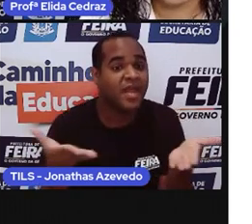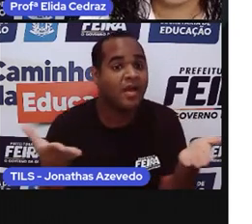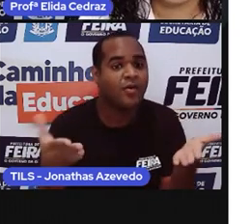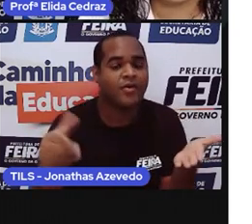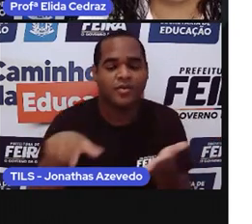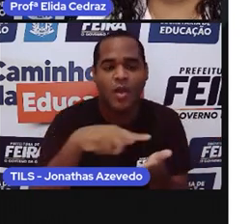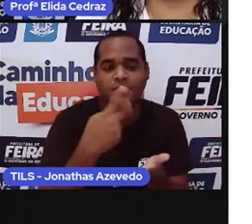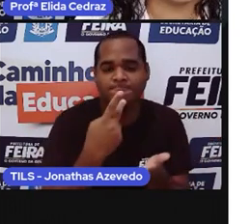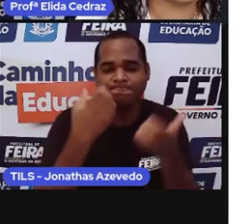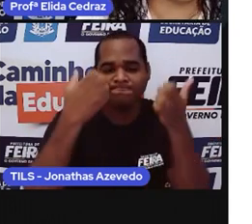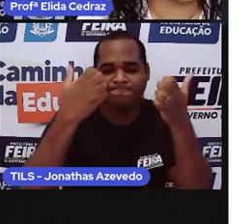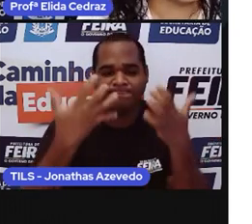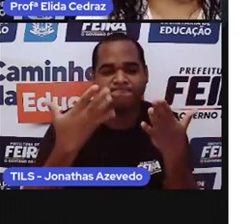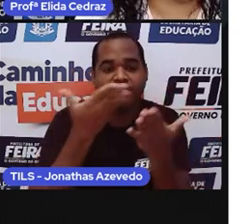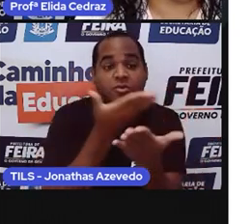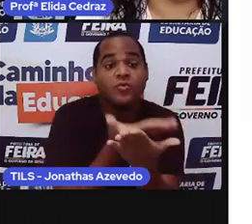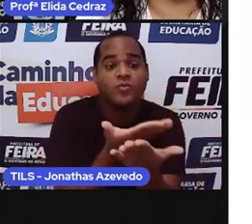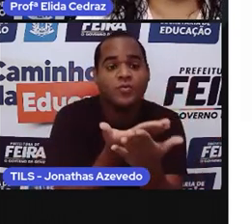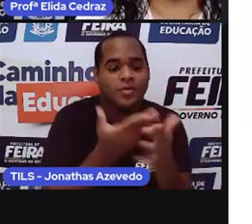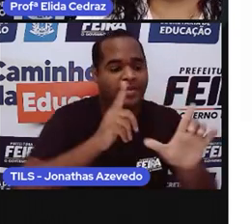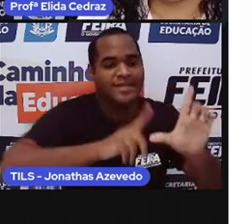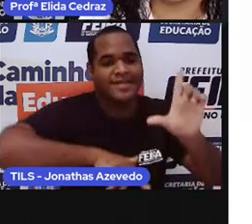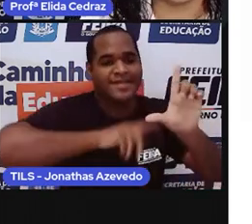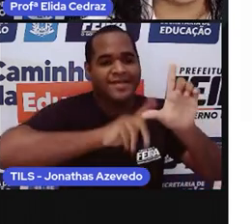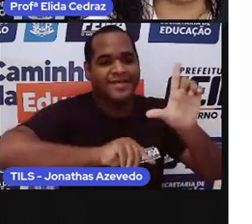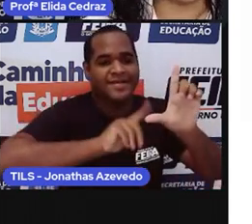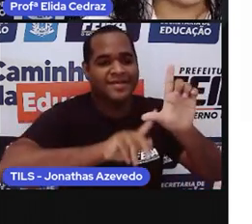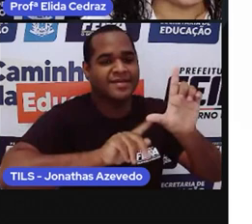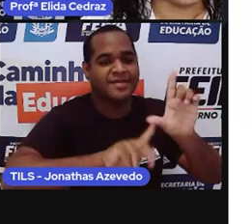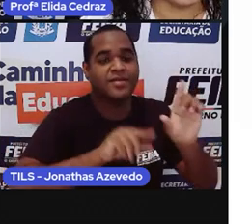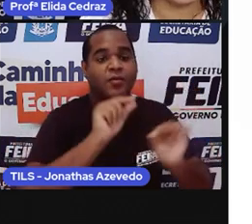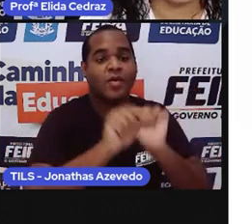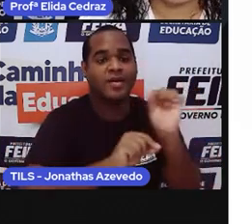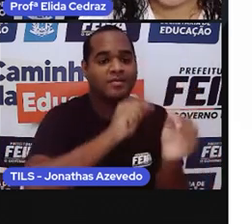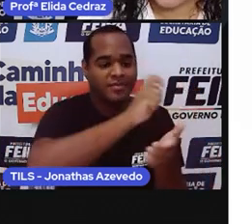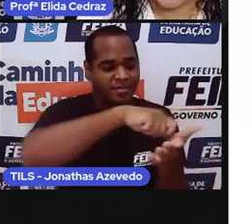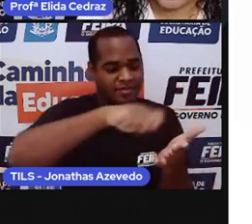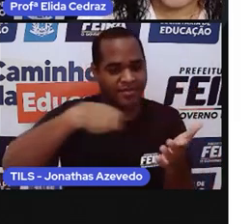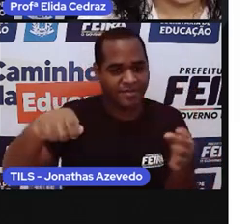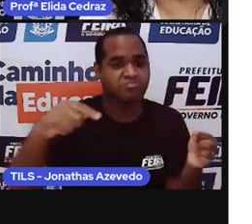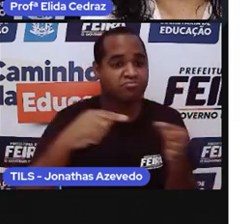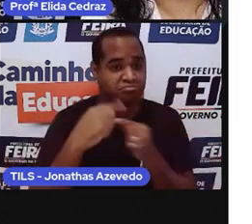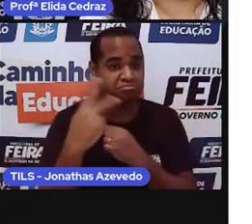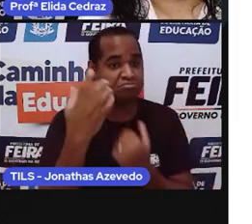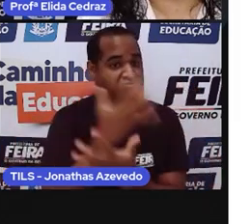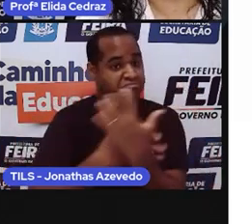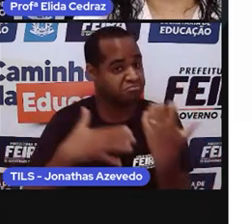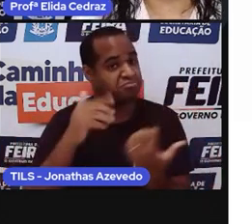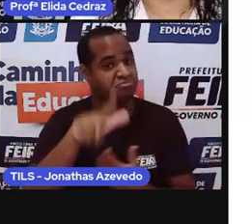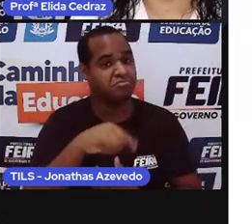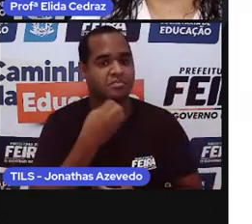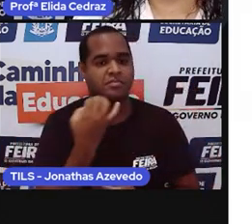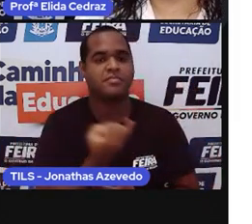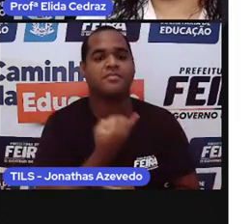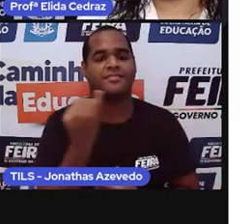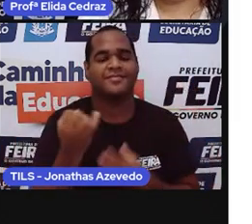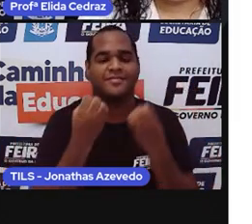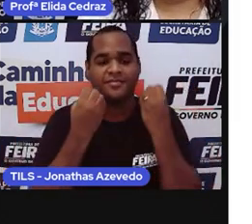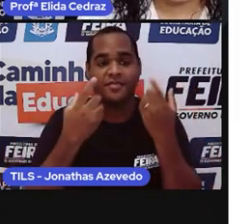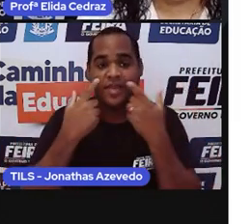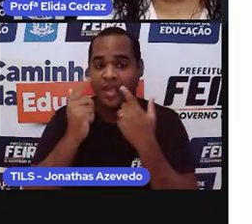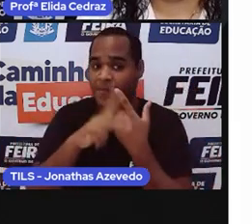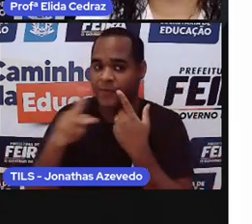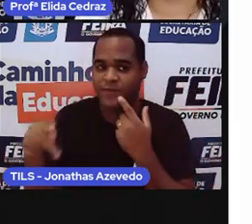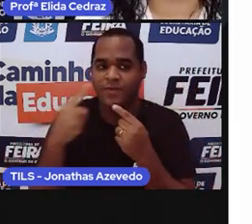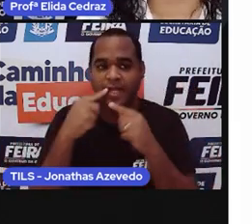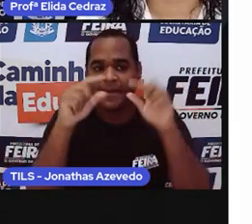o estudo da letra do que é escrito nessa música. Primeiro, a Pró vai marcar